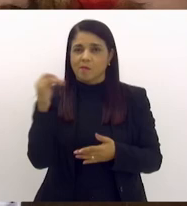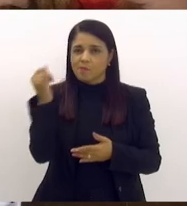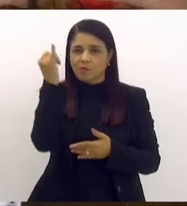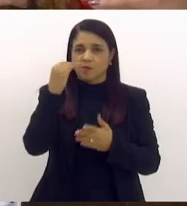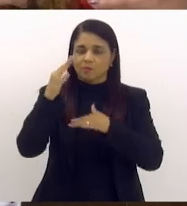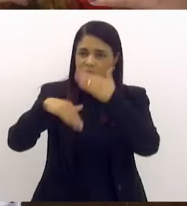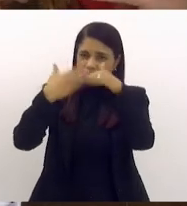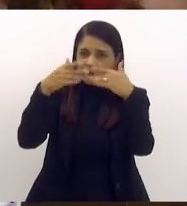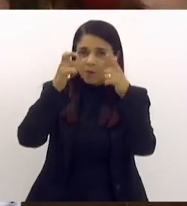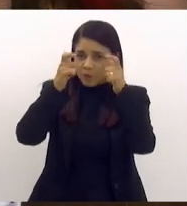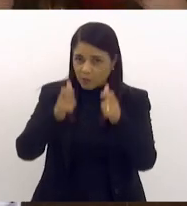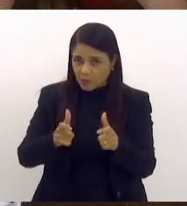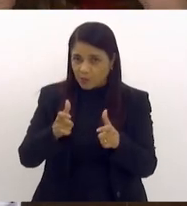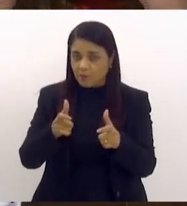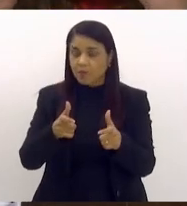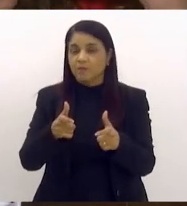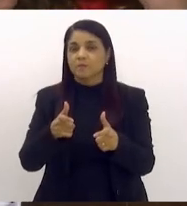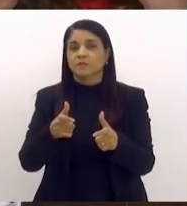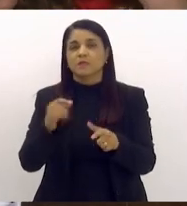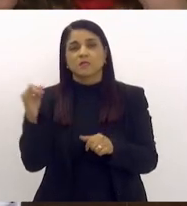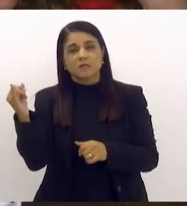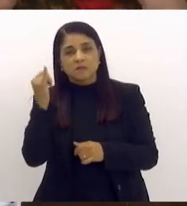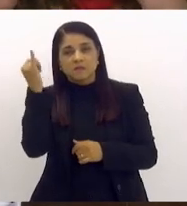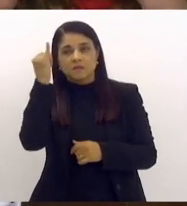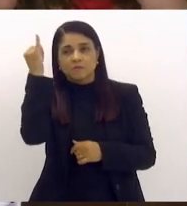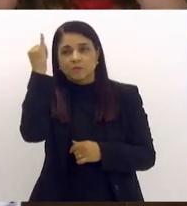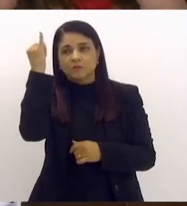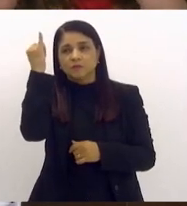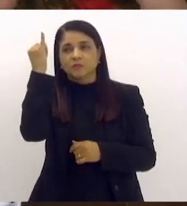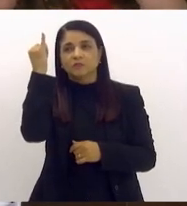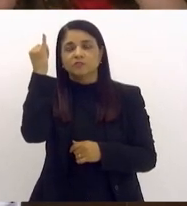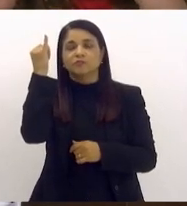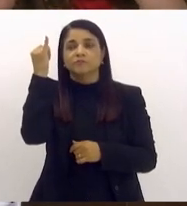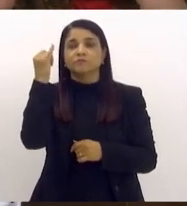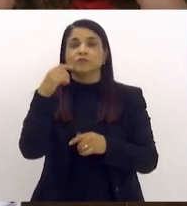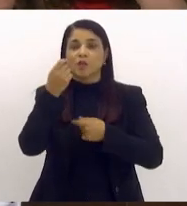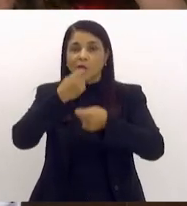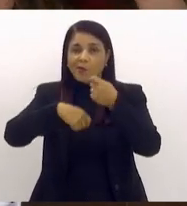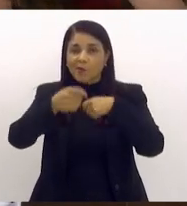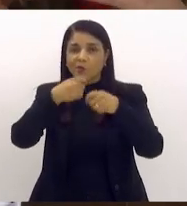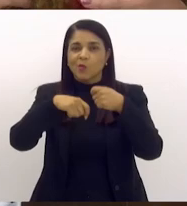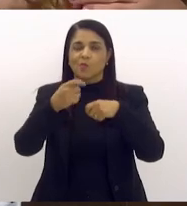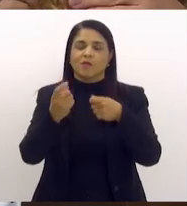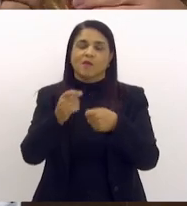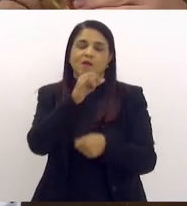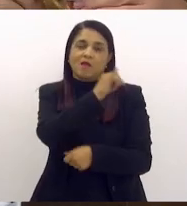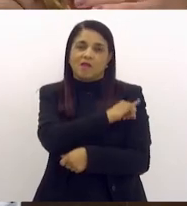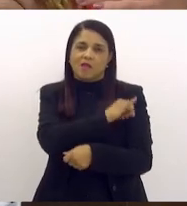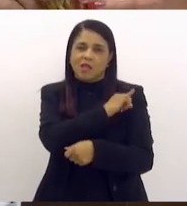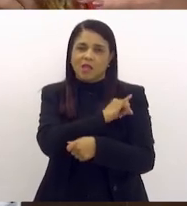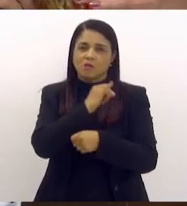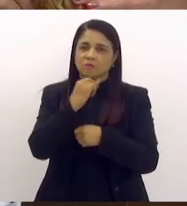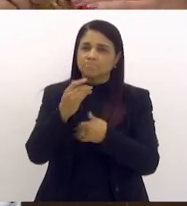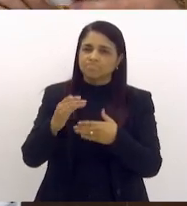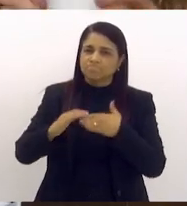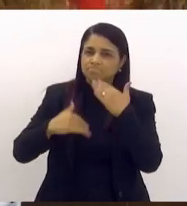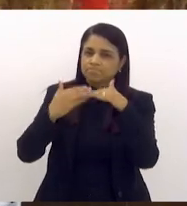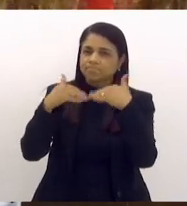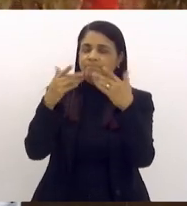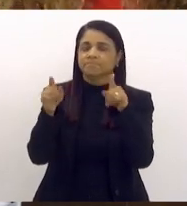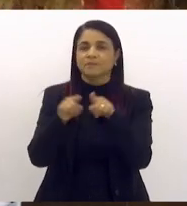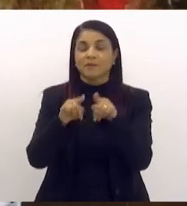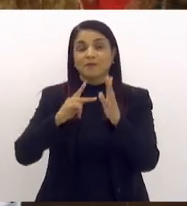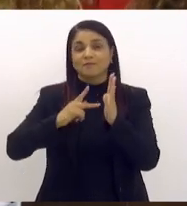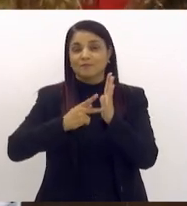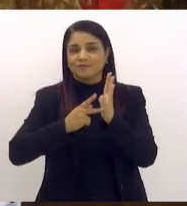local tão importante pra gente fazer com que a economia do Rio volte a ser pulsante e o nosso sindicato lá